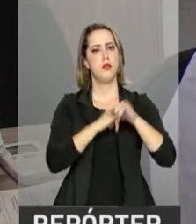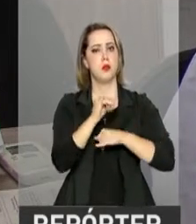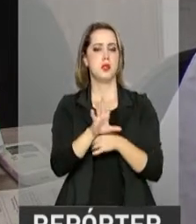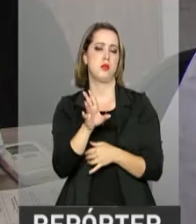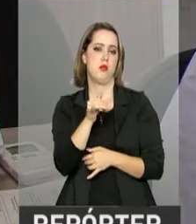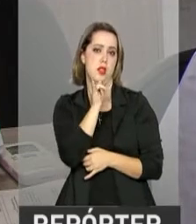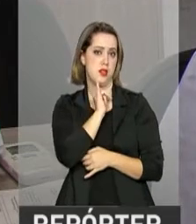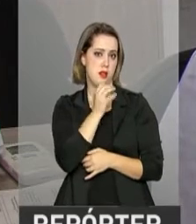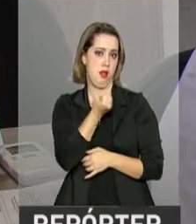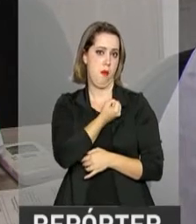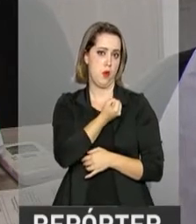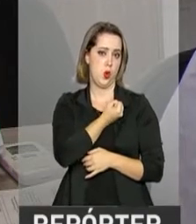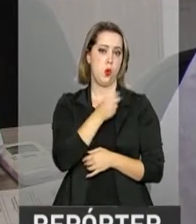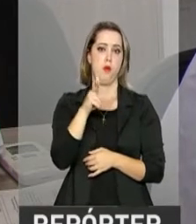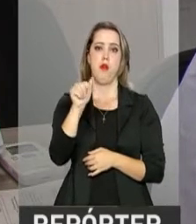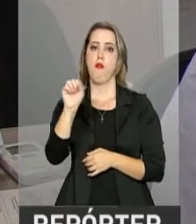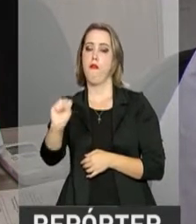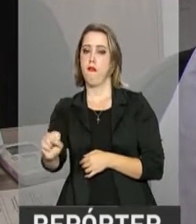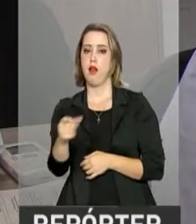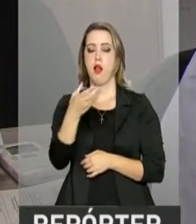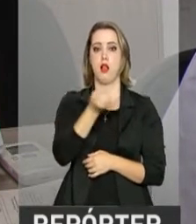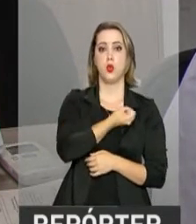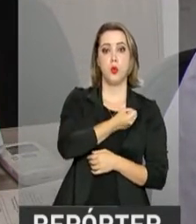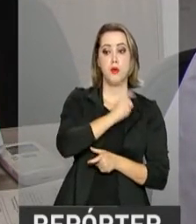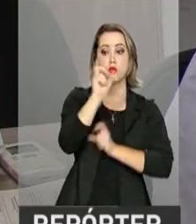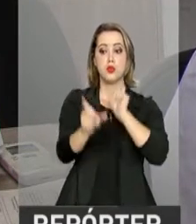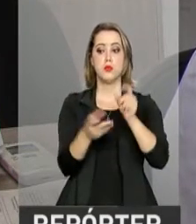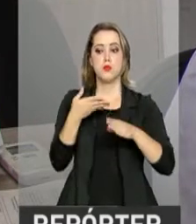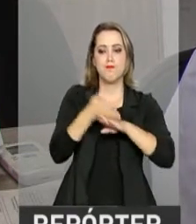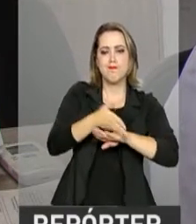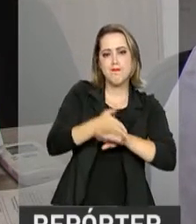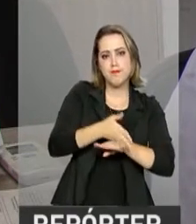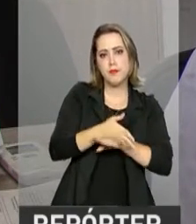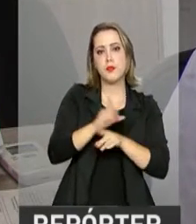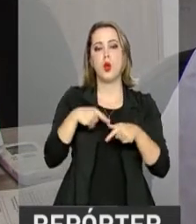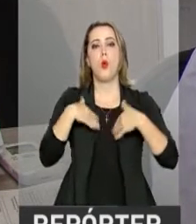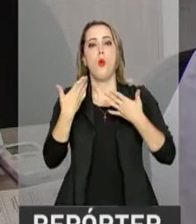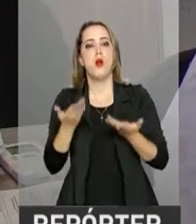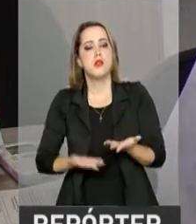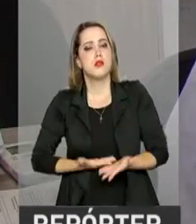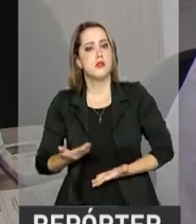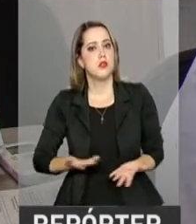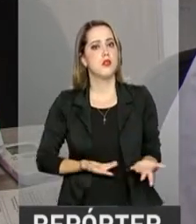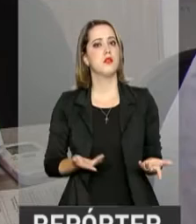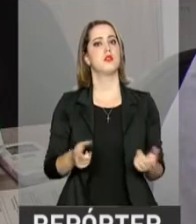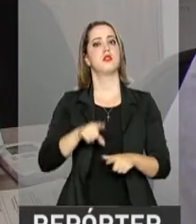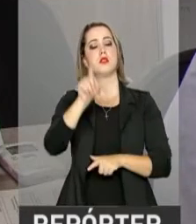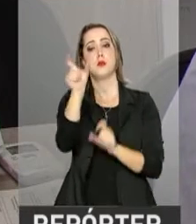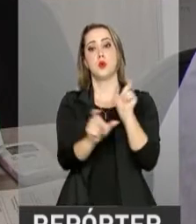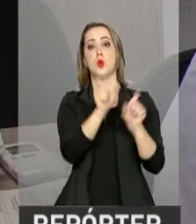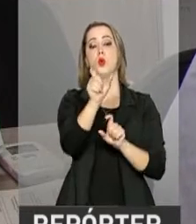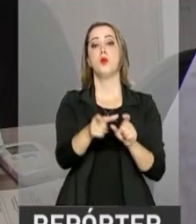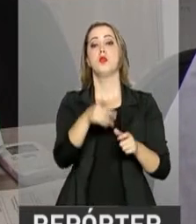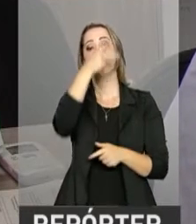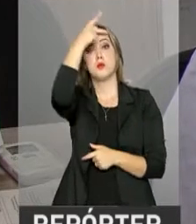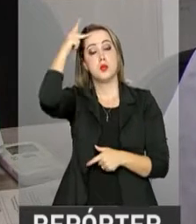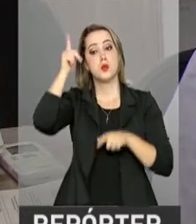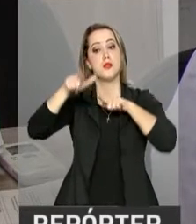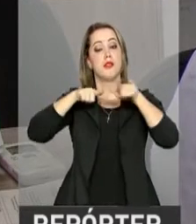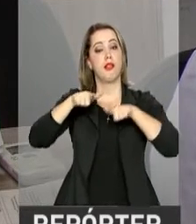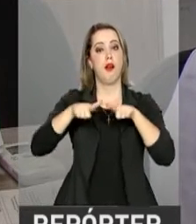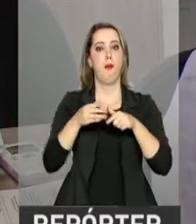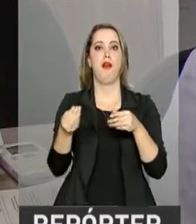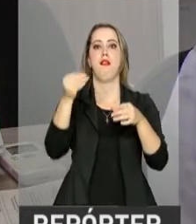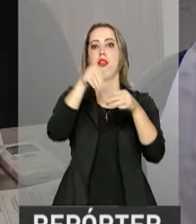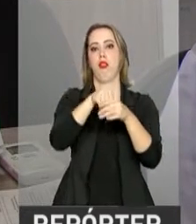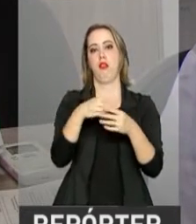quantidade de vagas número de detentos serviços que a penitenciária oferece inúmeros de funcionários os estados têm até